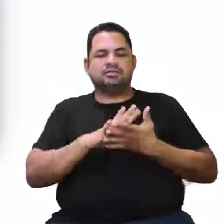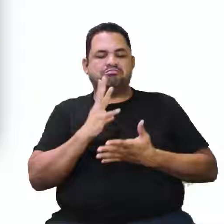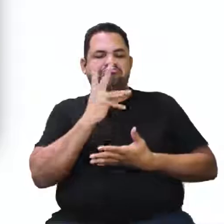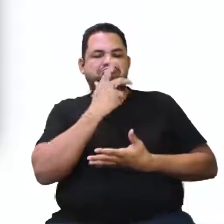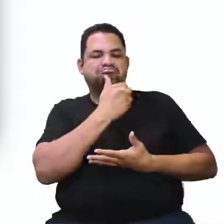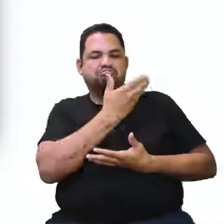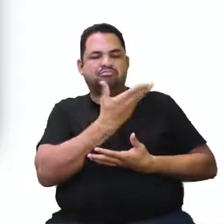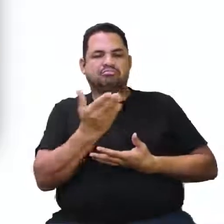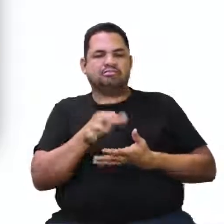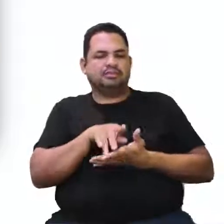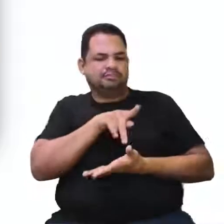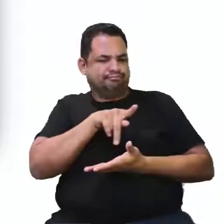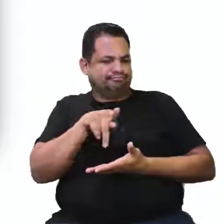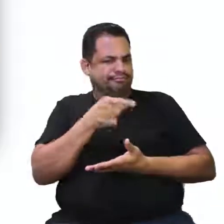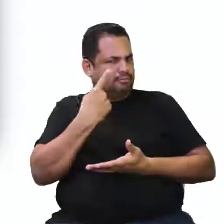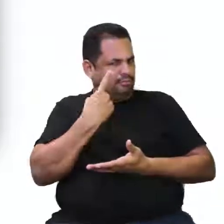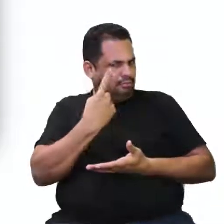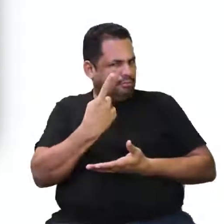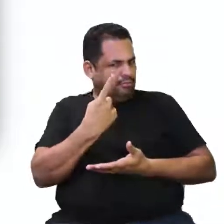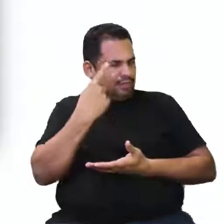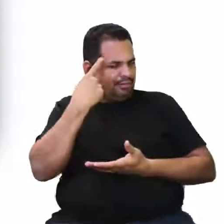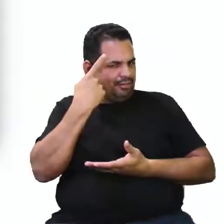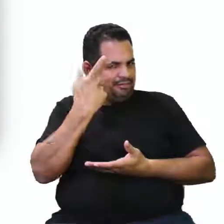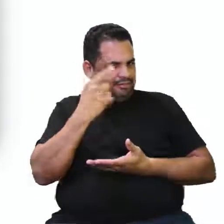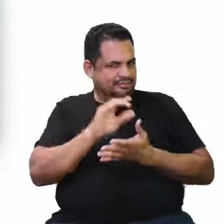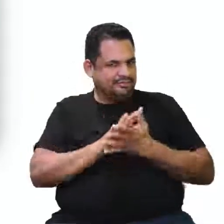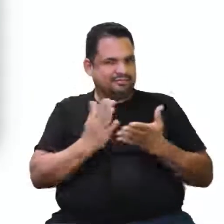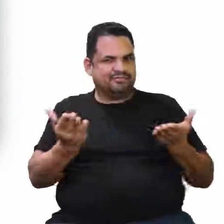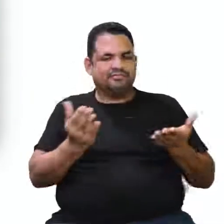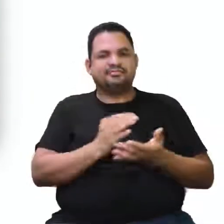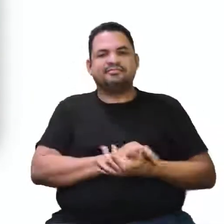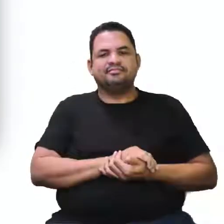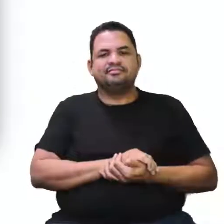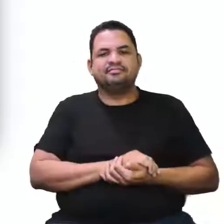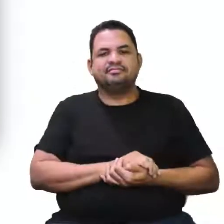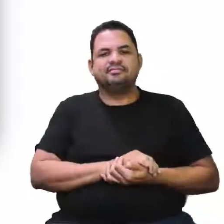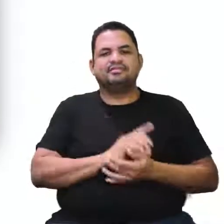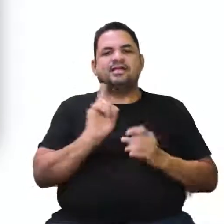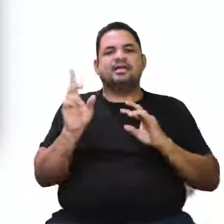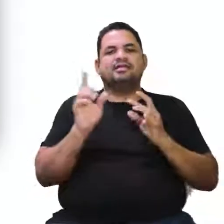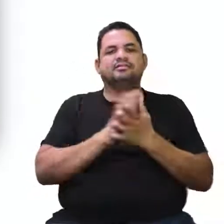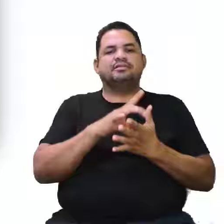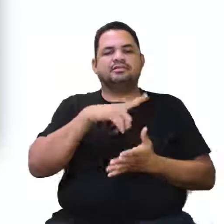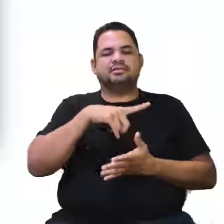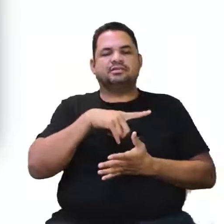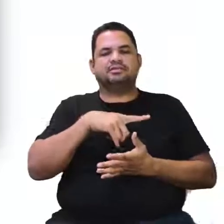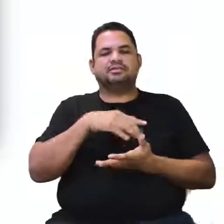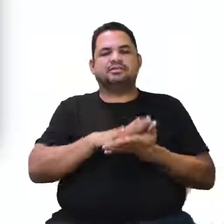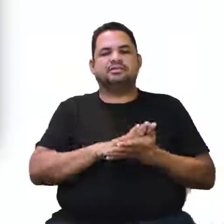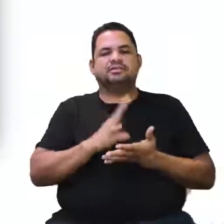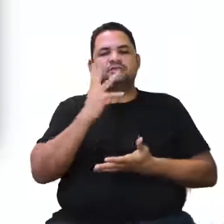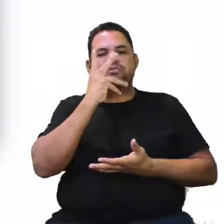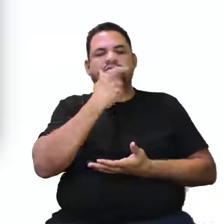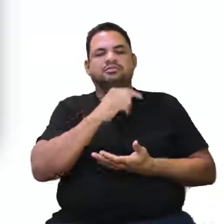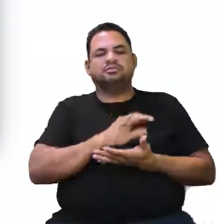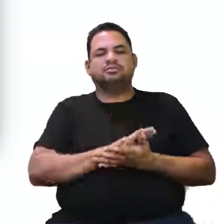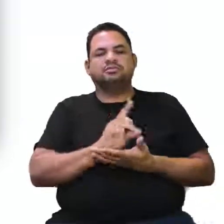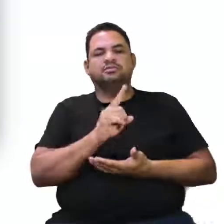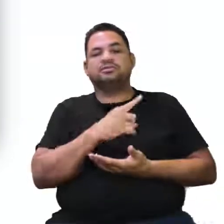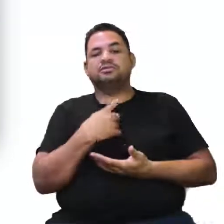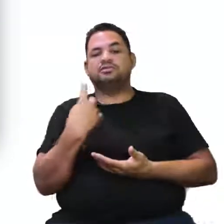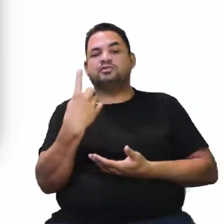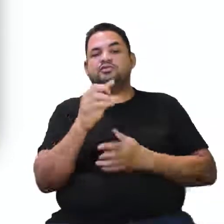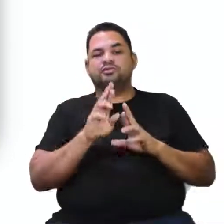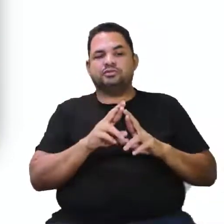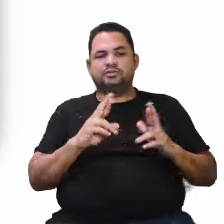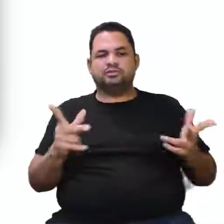beleza. Professora acha que cada uma tem uma beleza, uma ou outra é bonita. Não, cada uma tem uma beleza. Nós somos exatamente diferentes